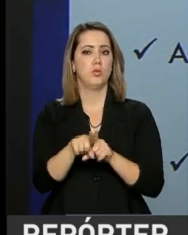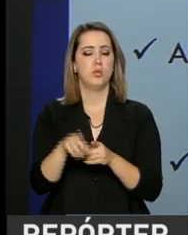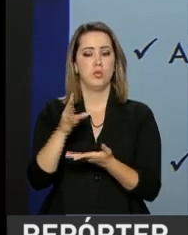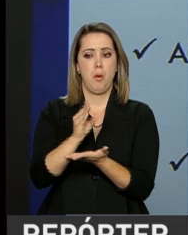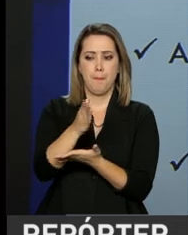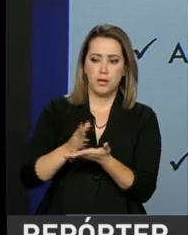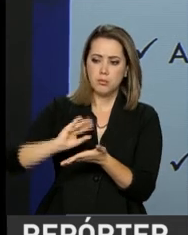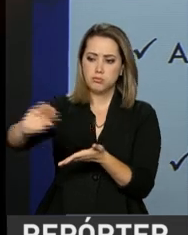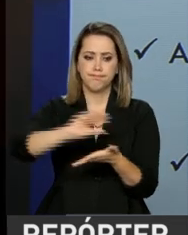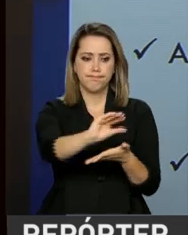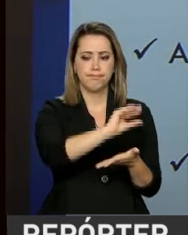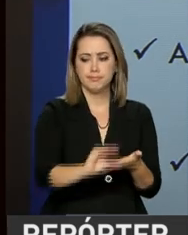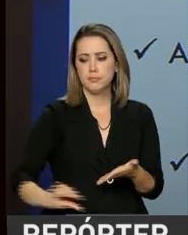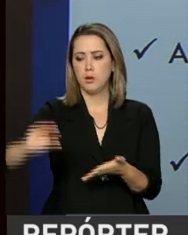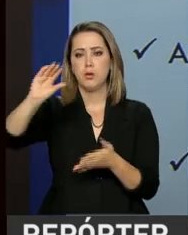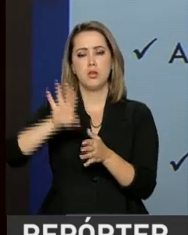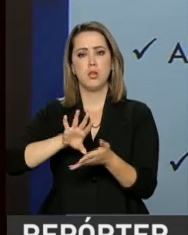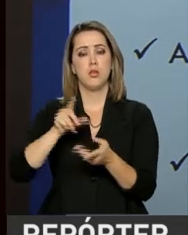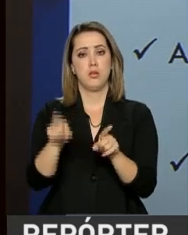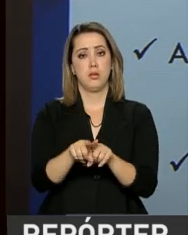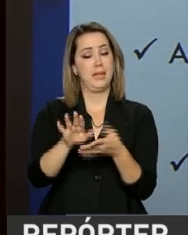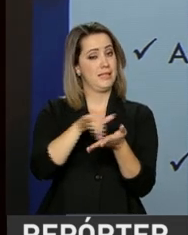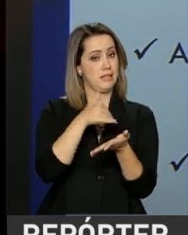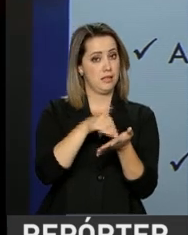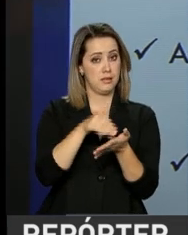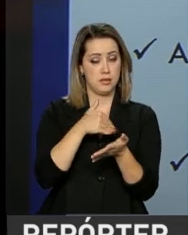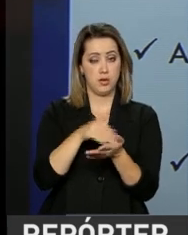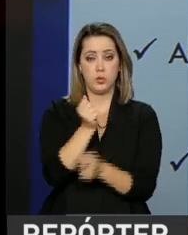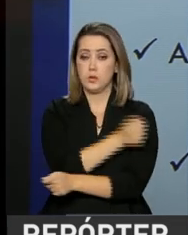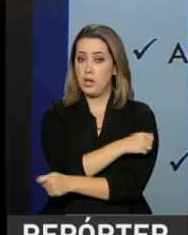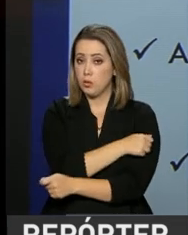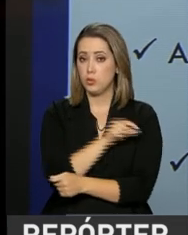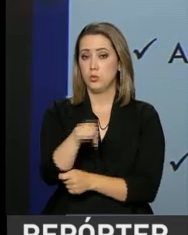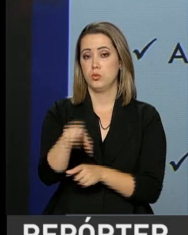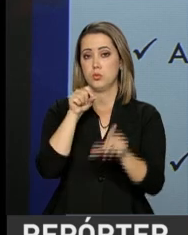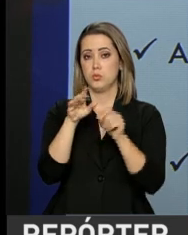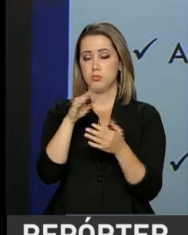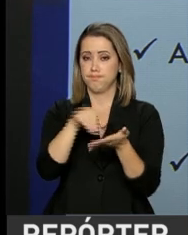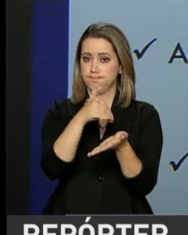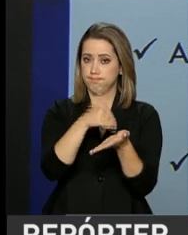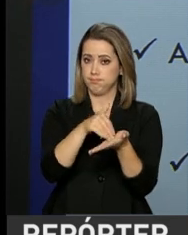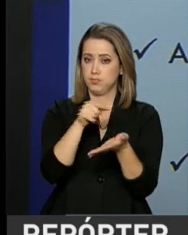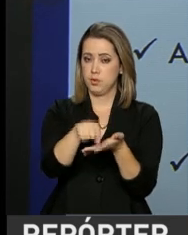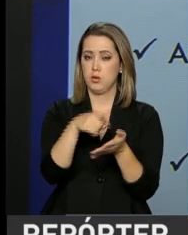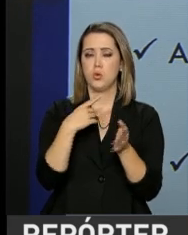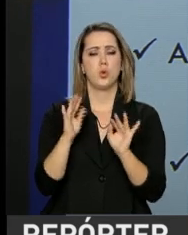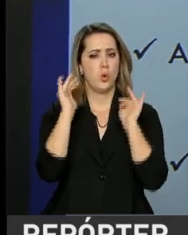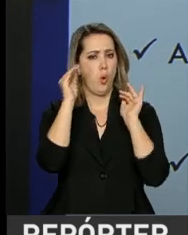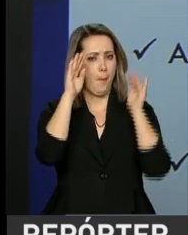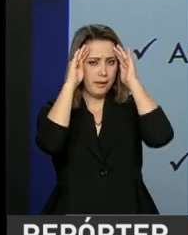que serão ofertadas e inscrição dos estudantes no processo seletivo regular de acordo com as regras